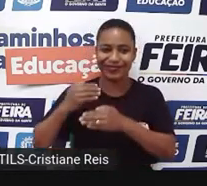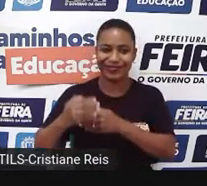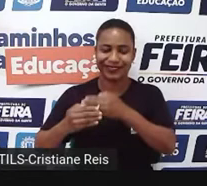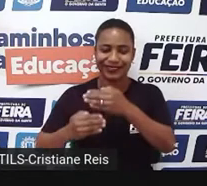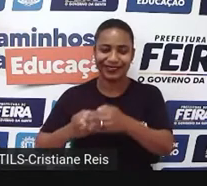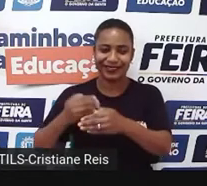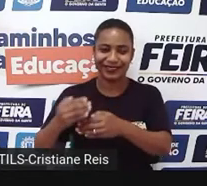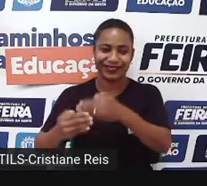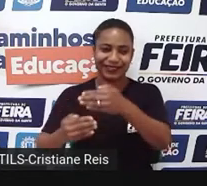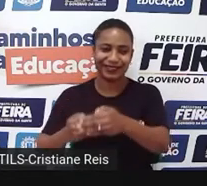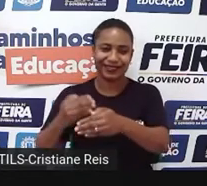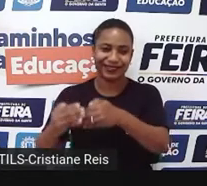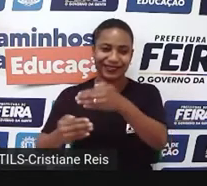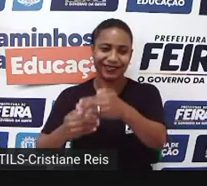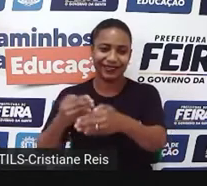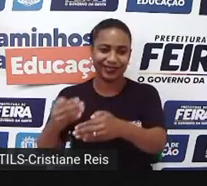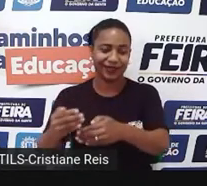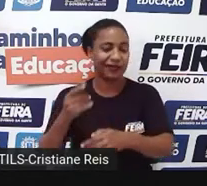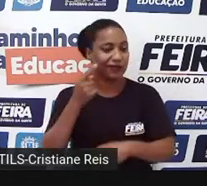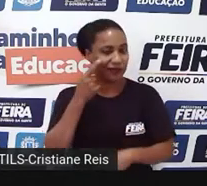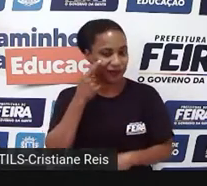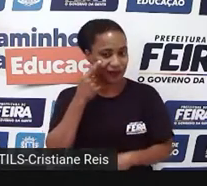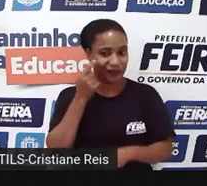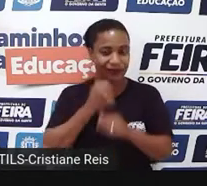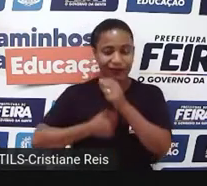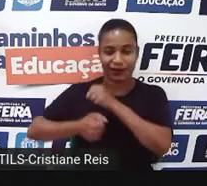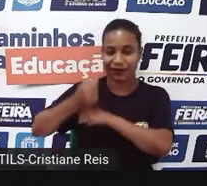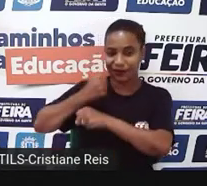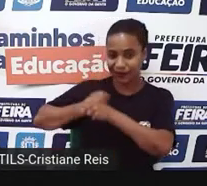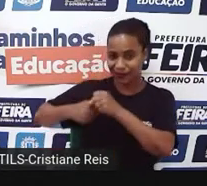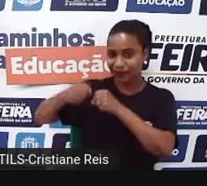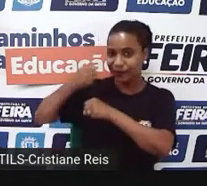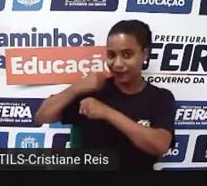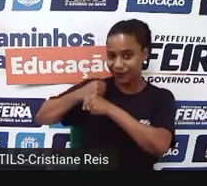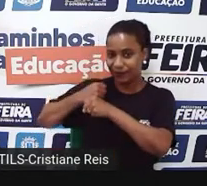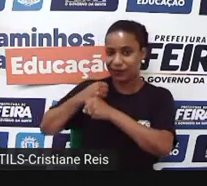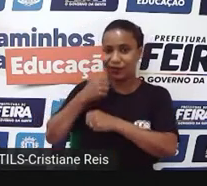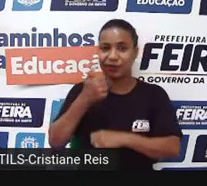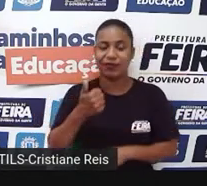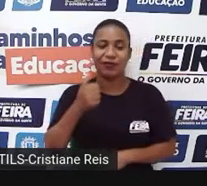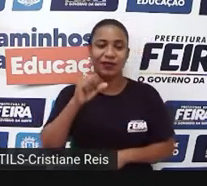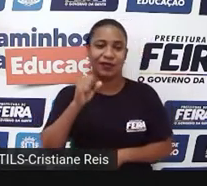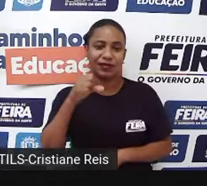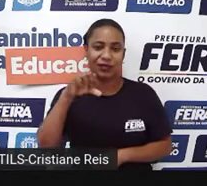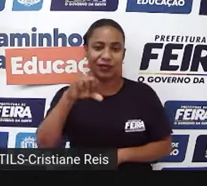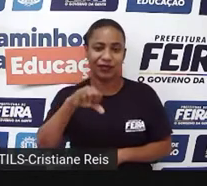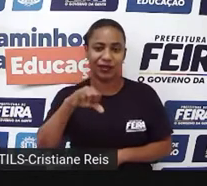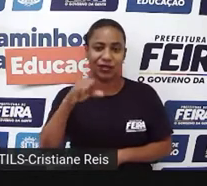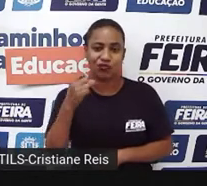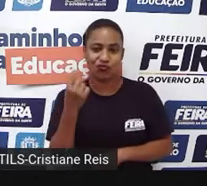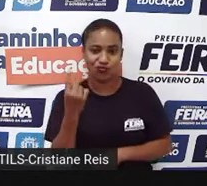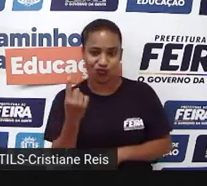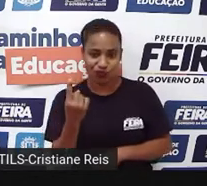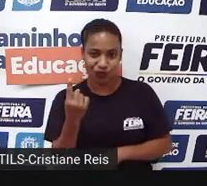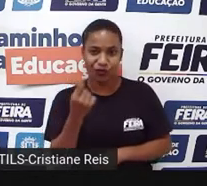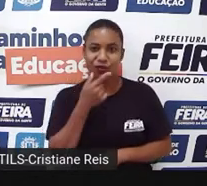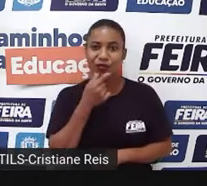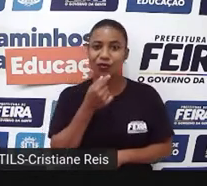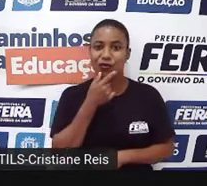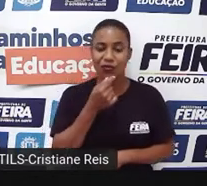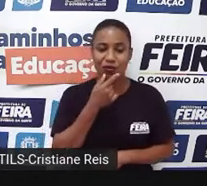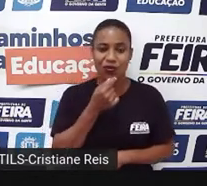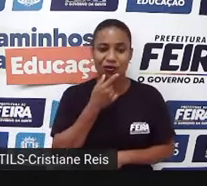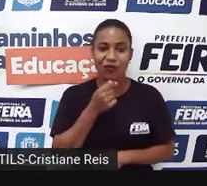vamos ver agora. Lá em 1891, Um cara que a gente conhece muito, que é o Thomas